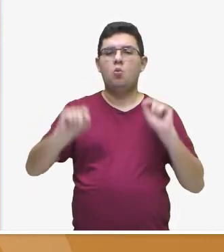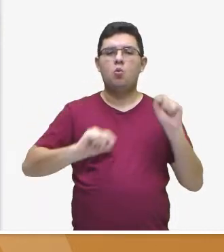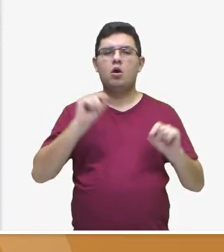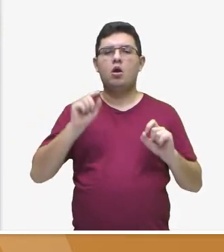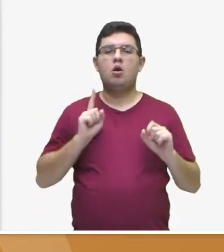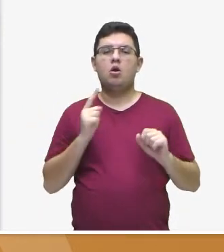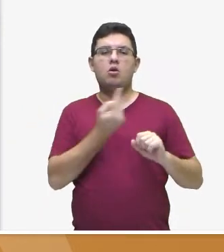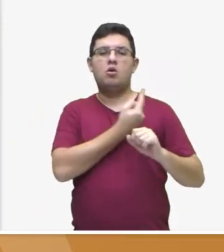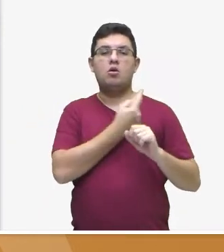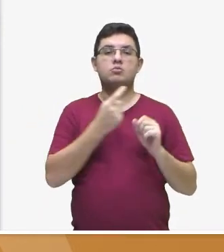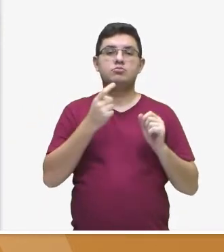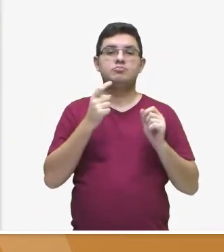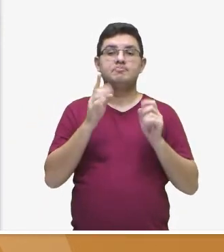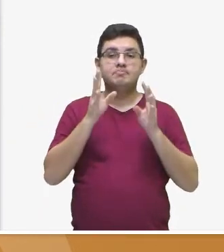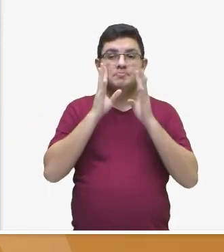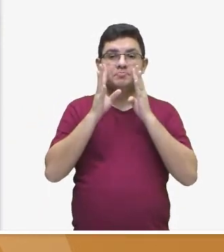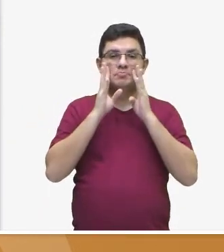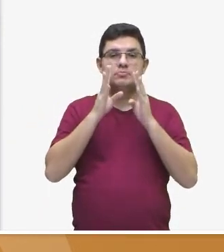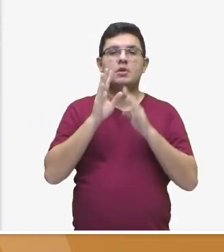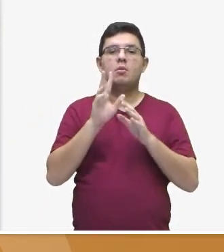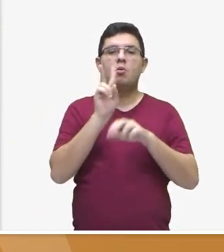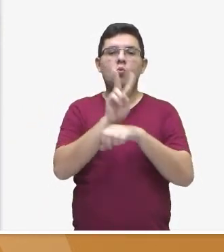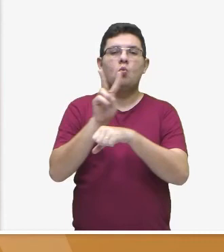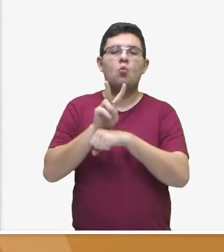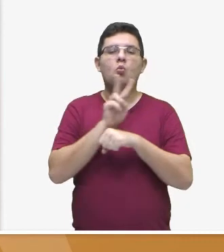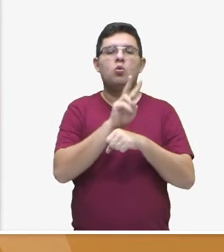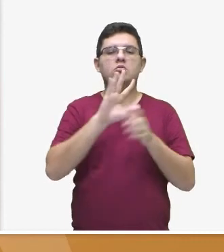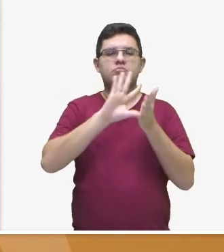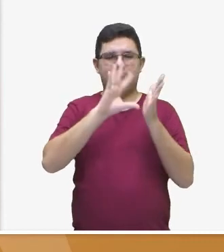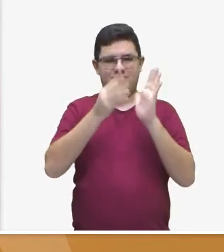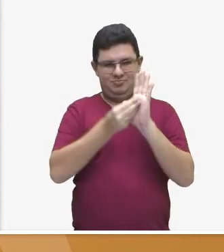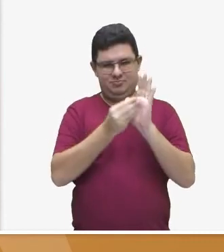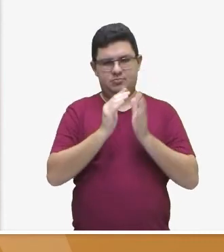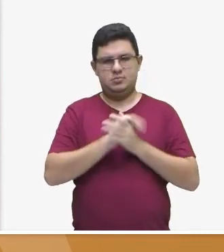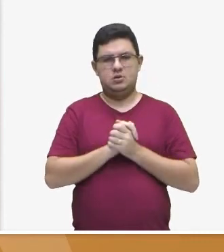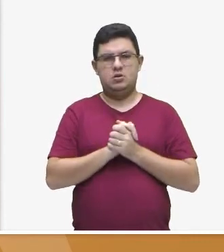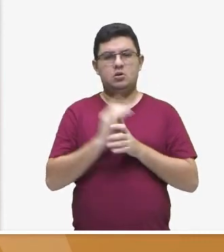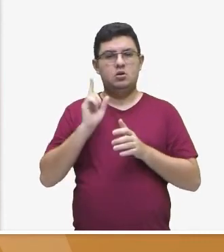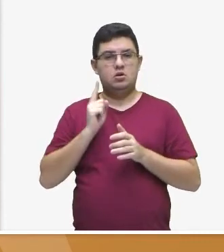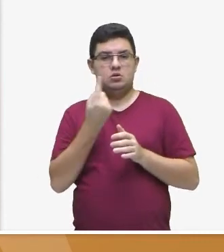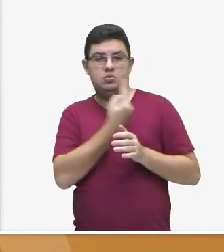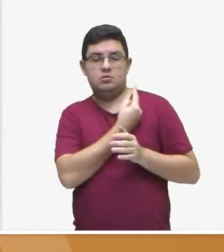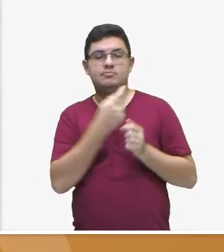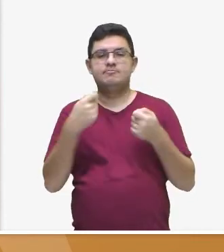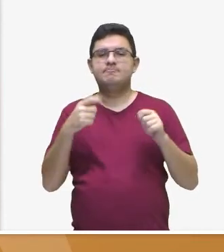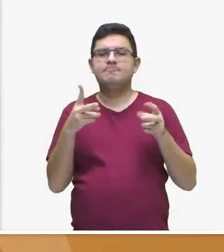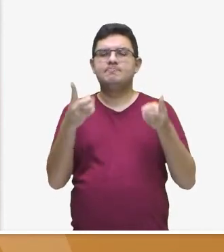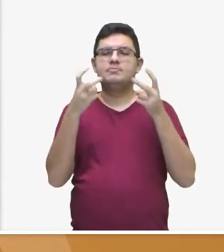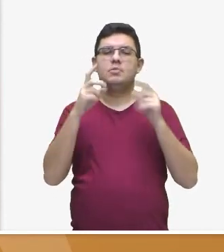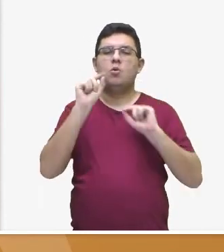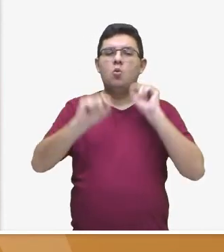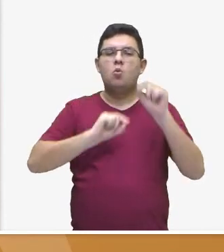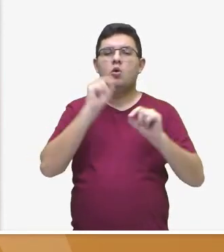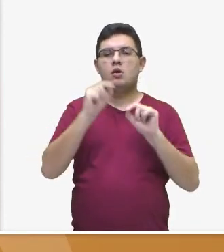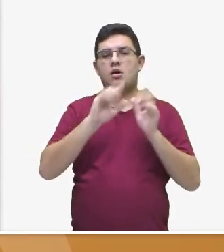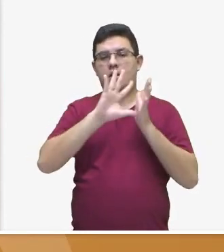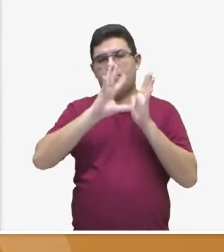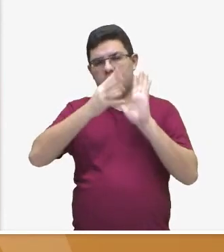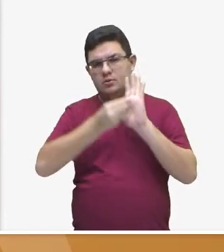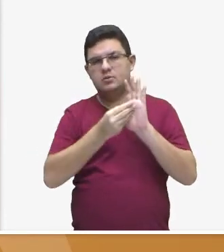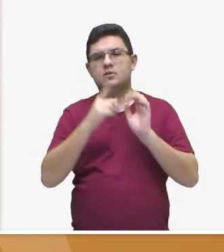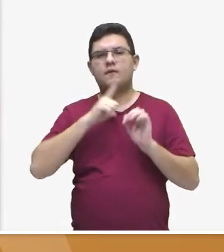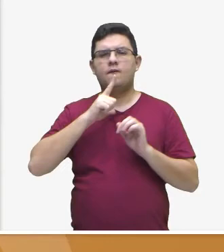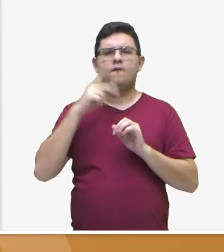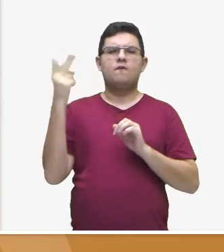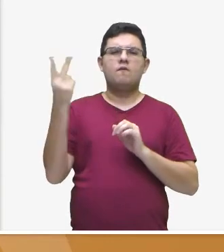saibamos cuidar, né, da nossa floresta. É preciso a gente perceber que a floresta ela tem muito mais valor